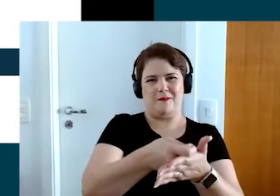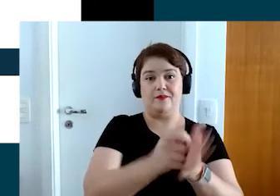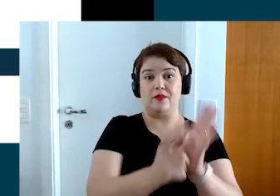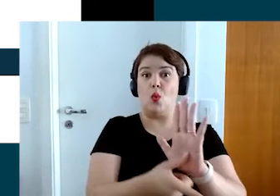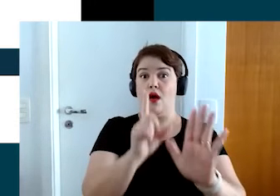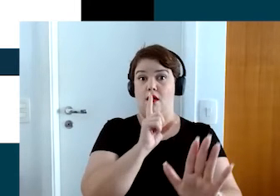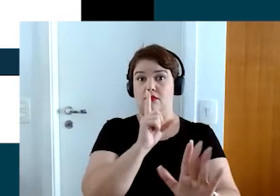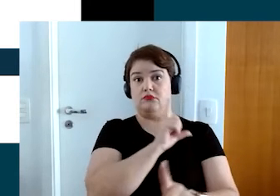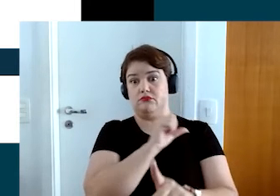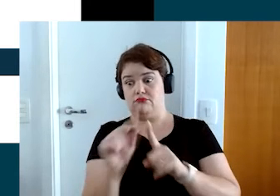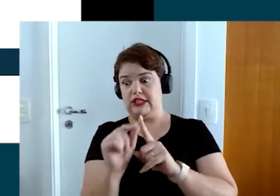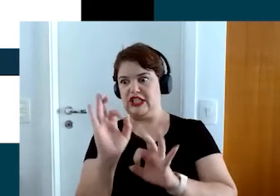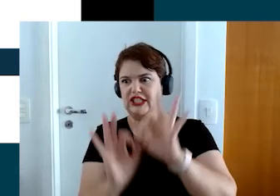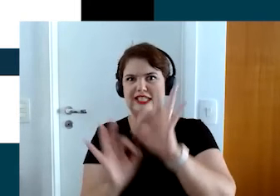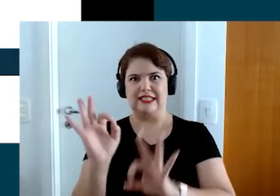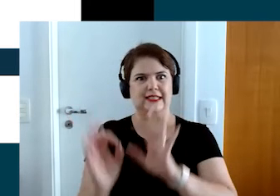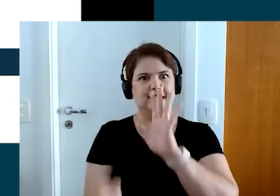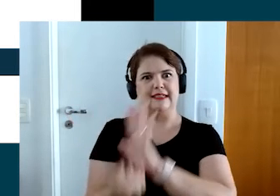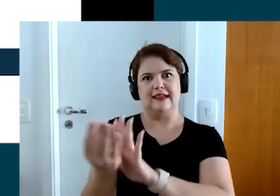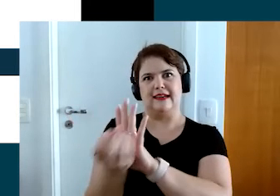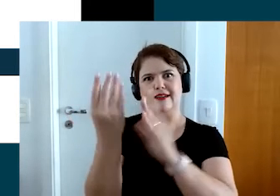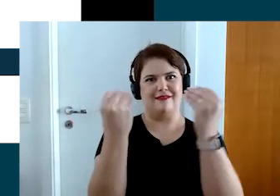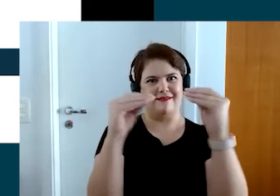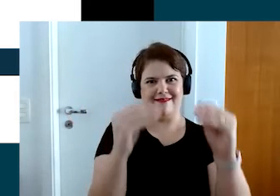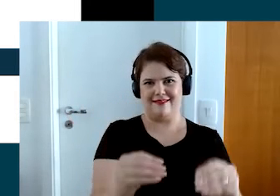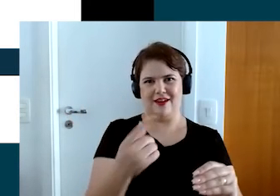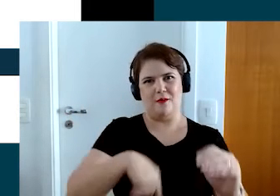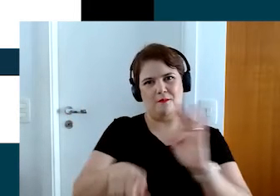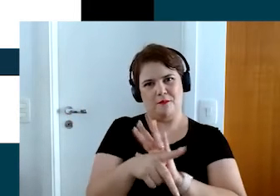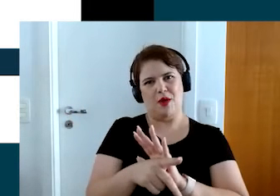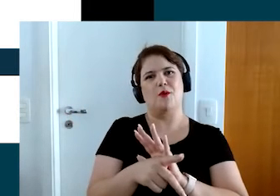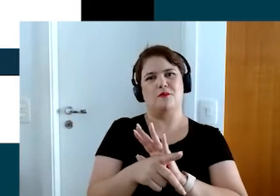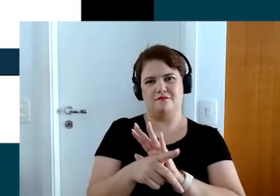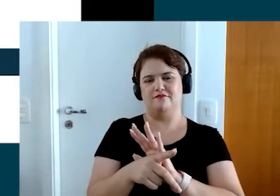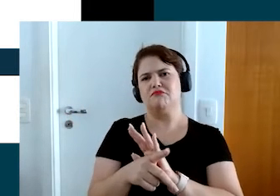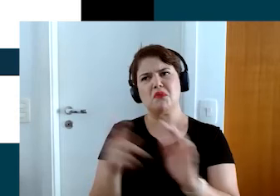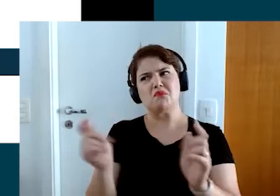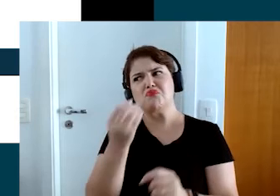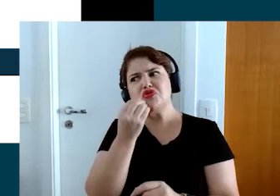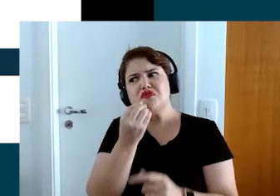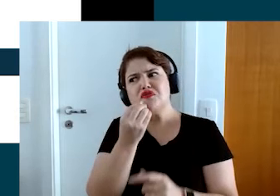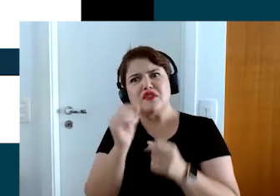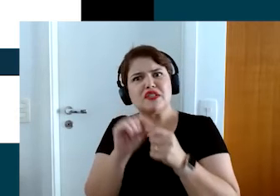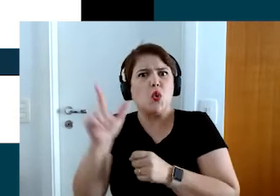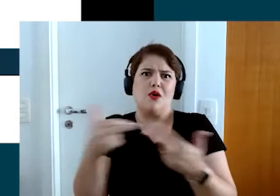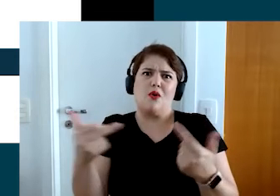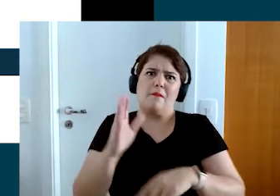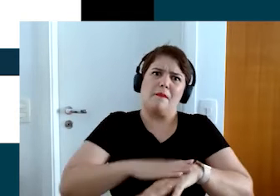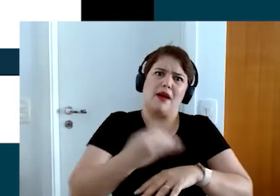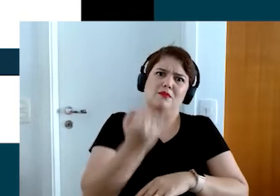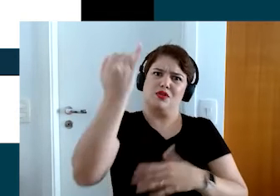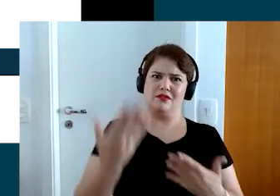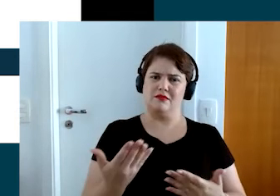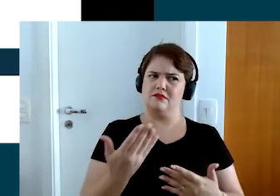sair desenvolvendo o Pix, né, e colocar lá no meu backlog, eu poderia estar fazendo outras coisas importantes. Então, vamos validar essa hipótese primeiro